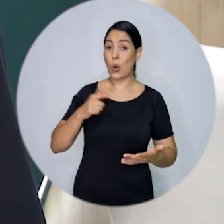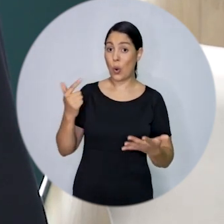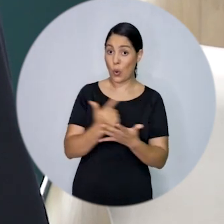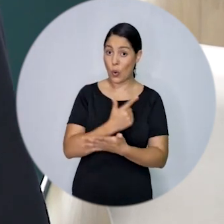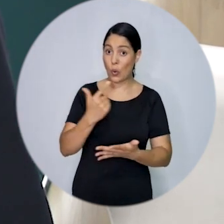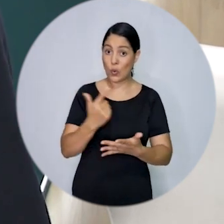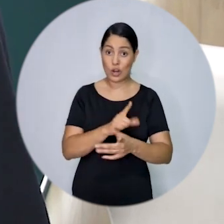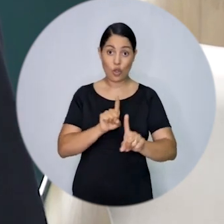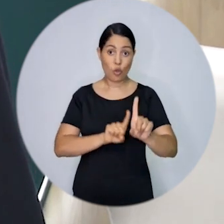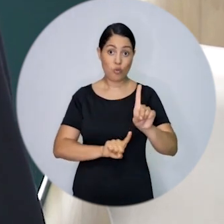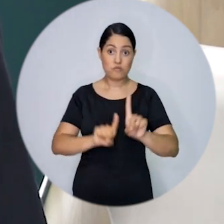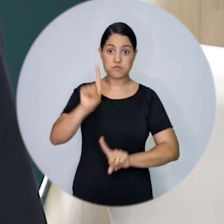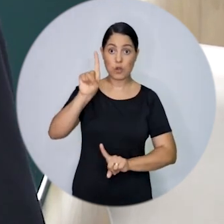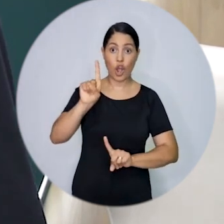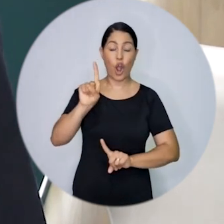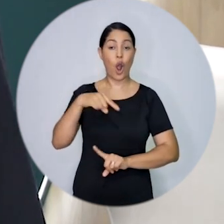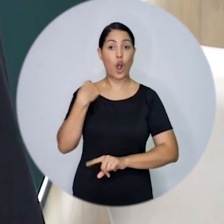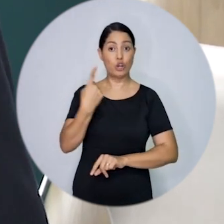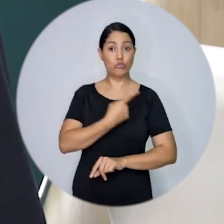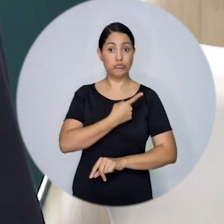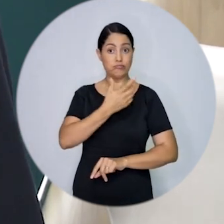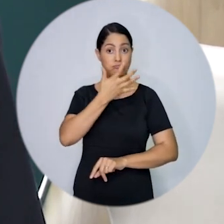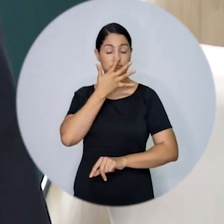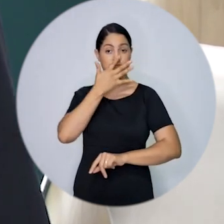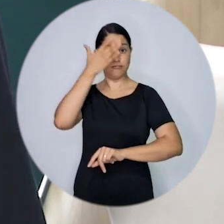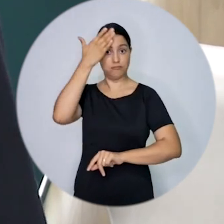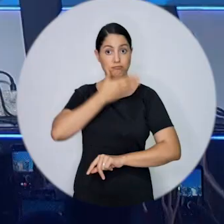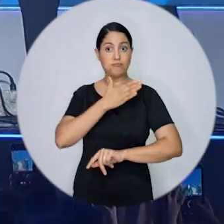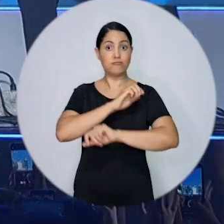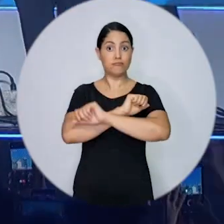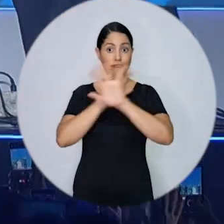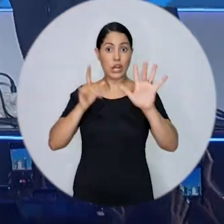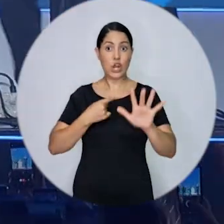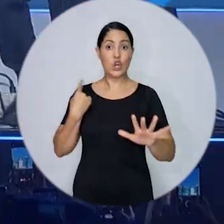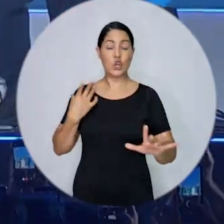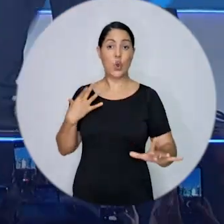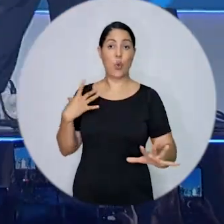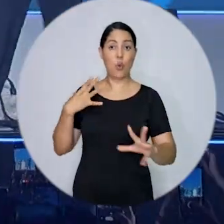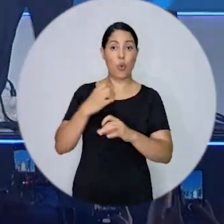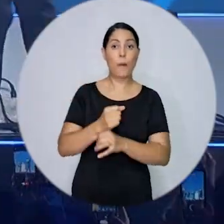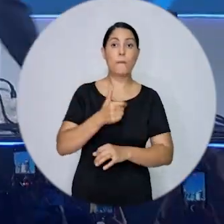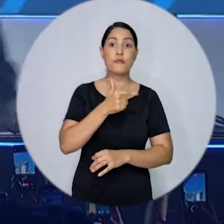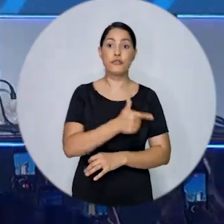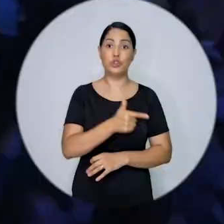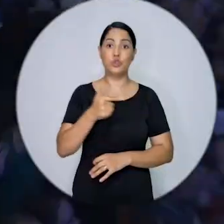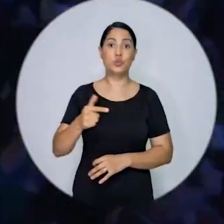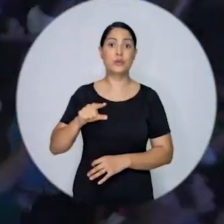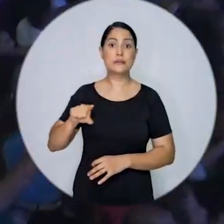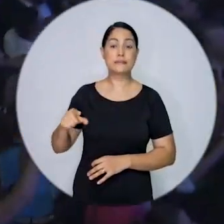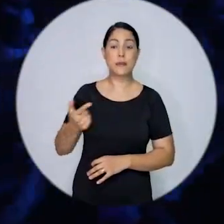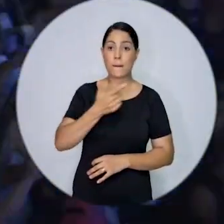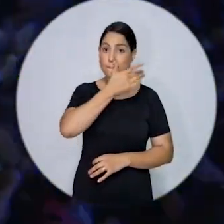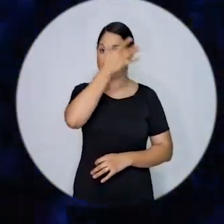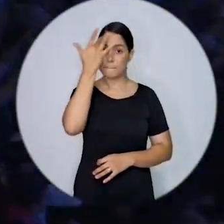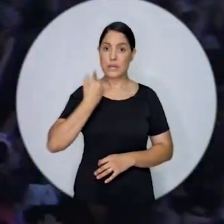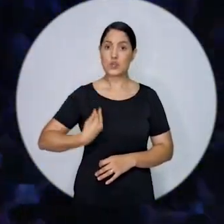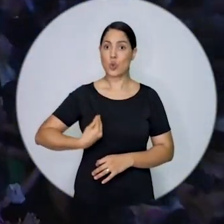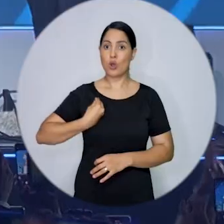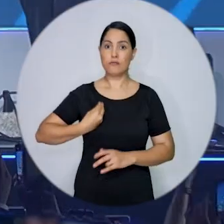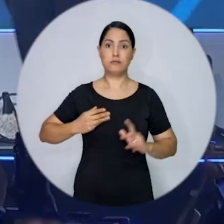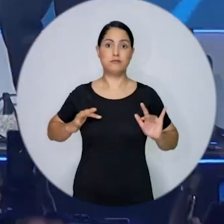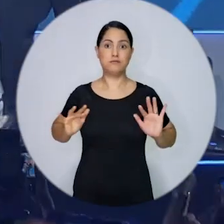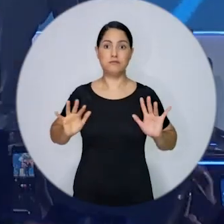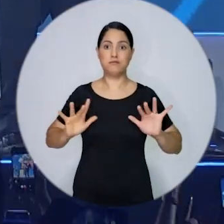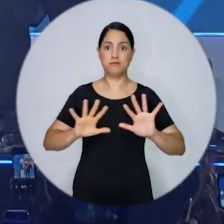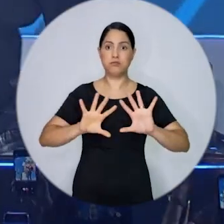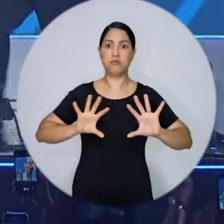aqui e constatou que nós fomos capazes de reunir mais de 22 mil pessoas para que pudéssemos debater todos os temas que